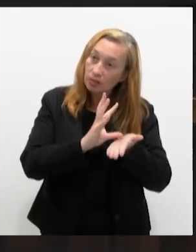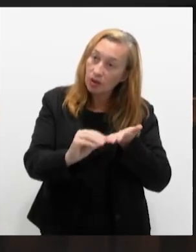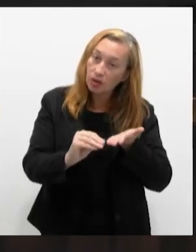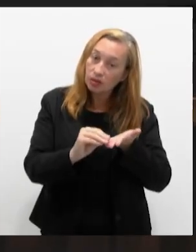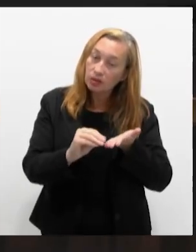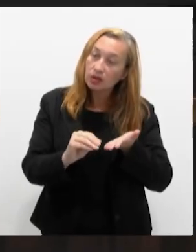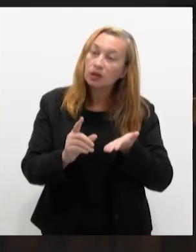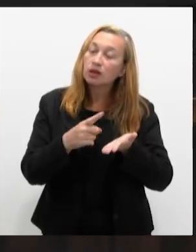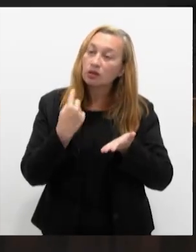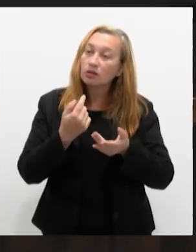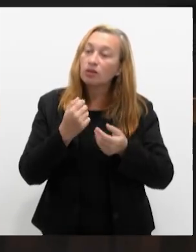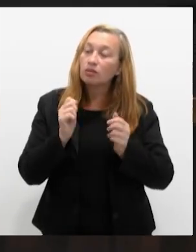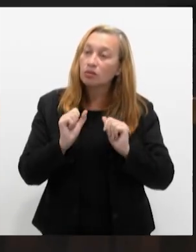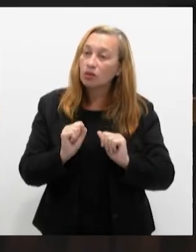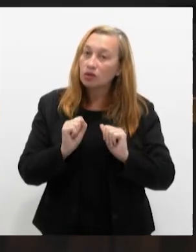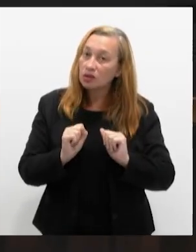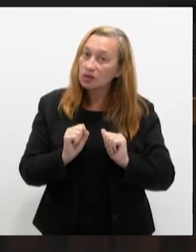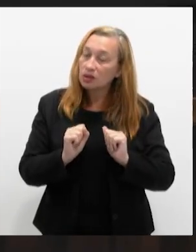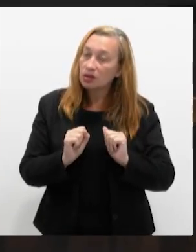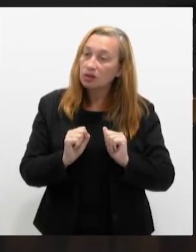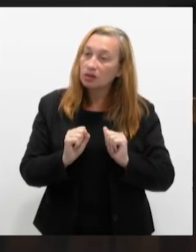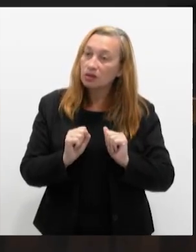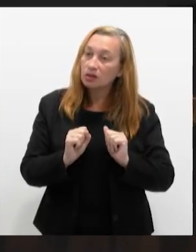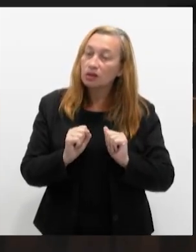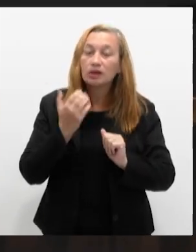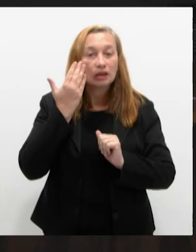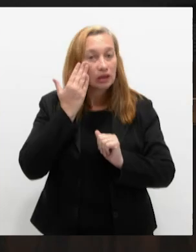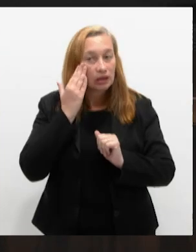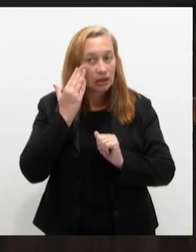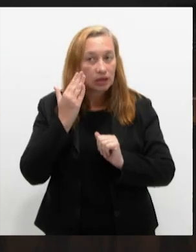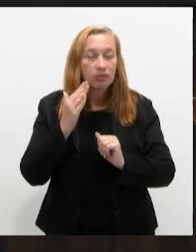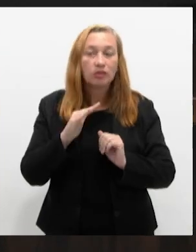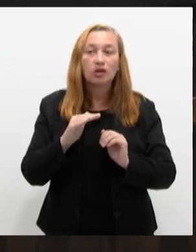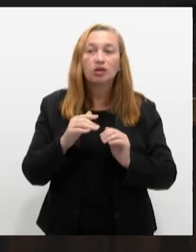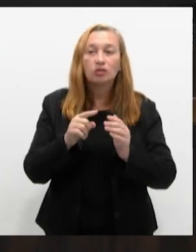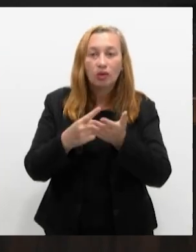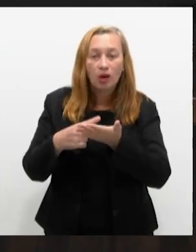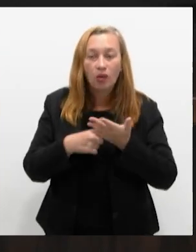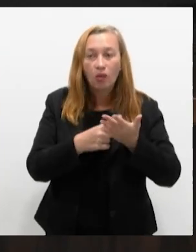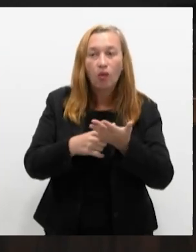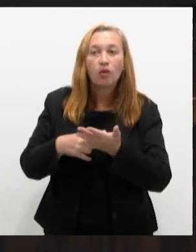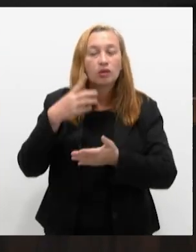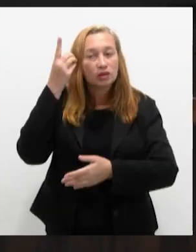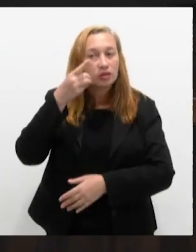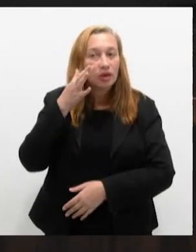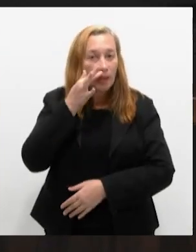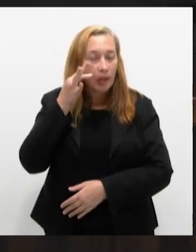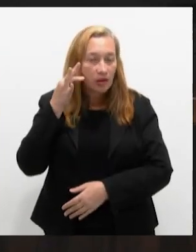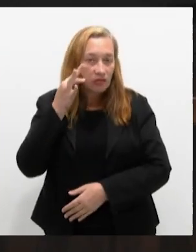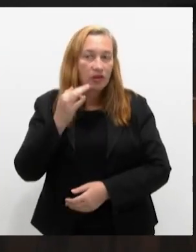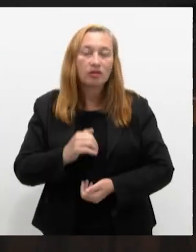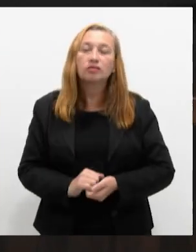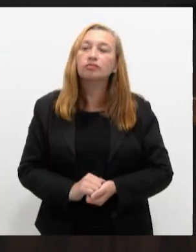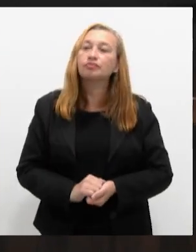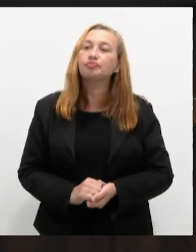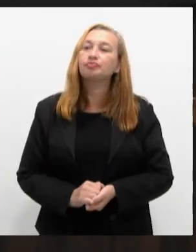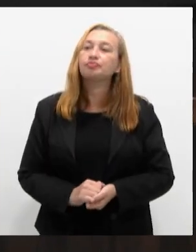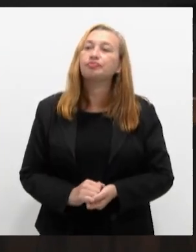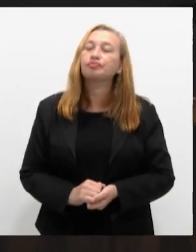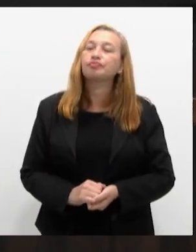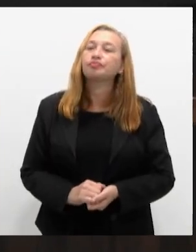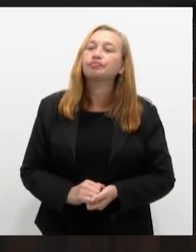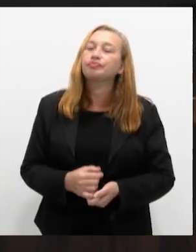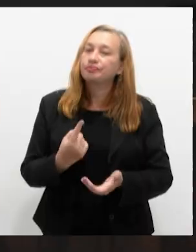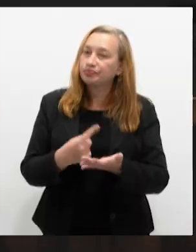que possamos tentar um entendimento. Já iniciei as tratativas com o deputado Flávio Serafini, de modo que a gente equacione